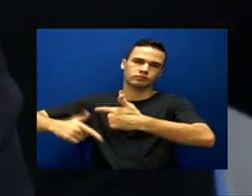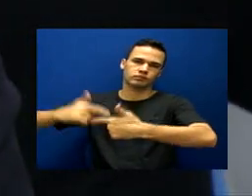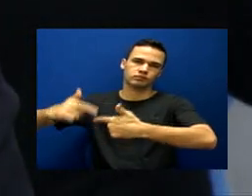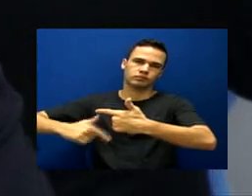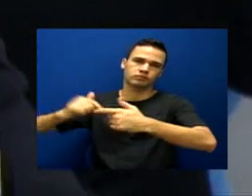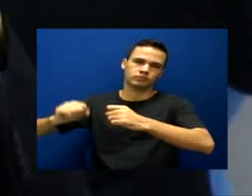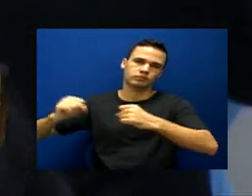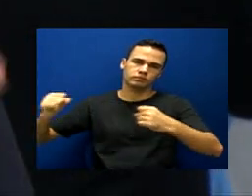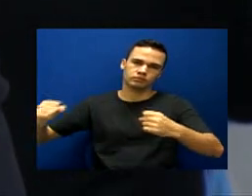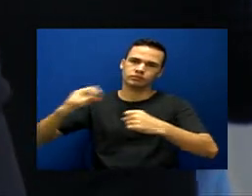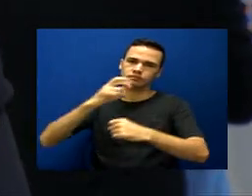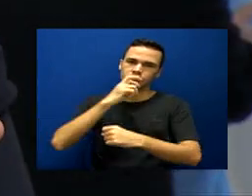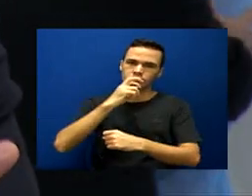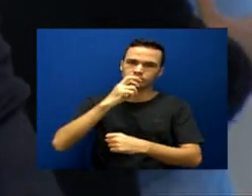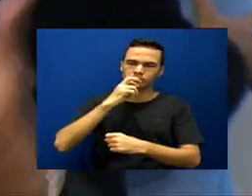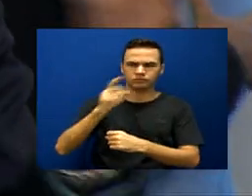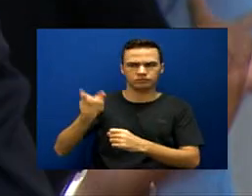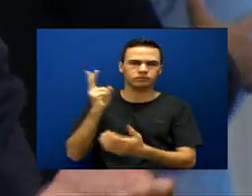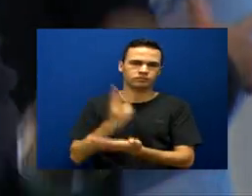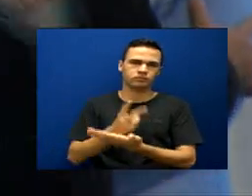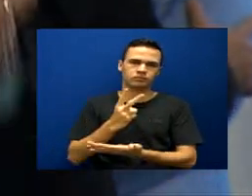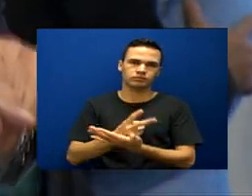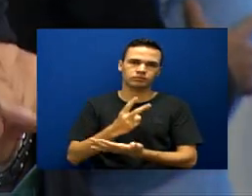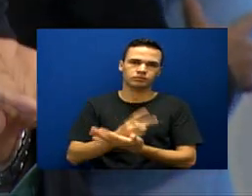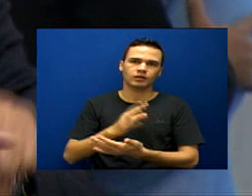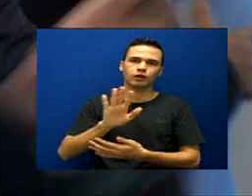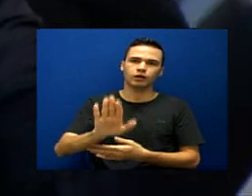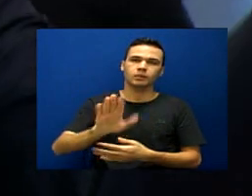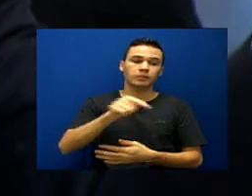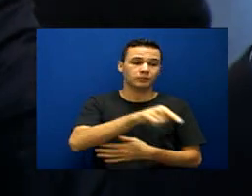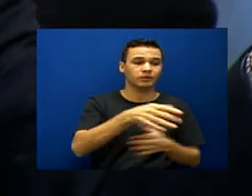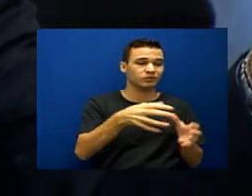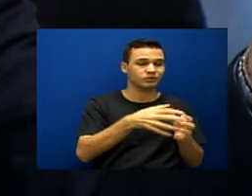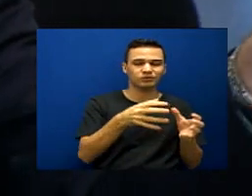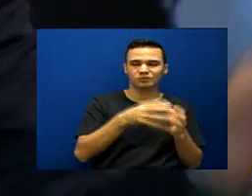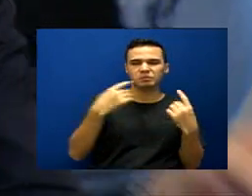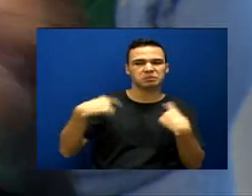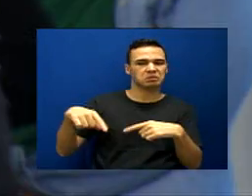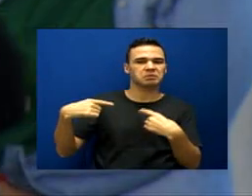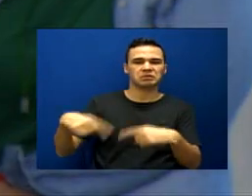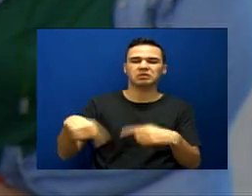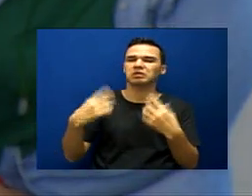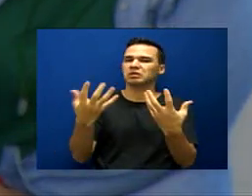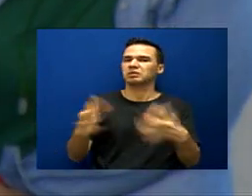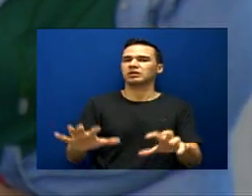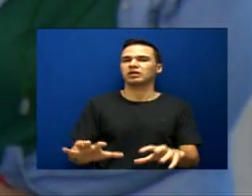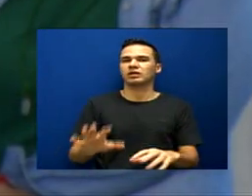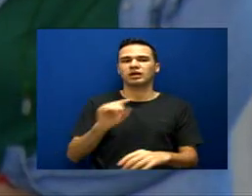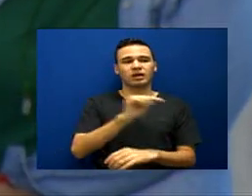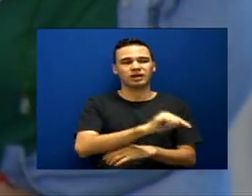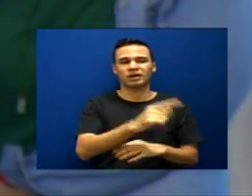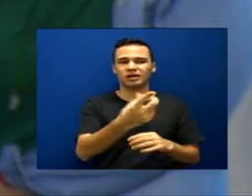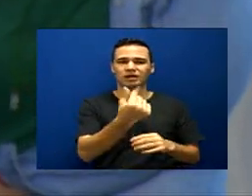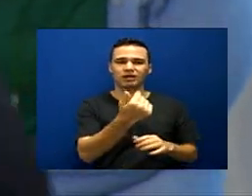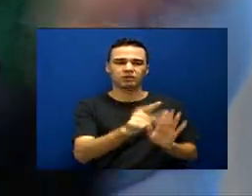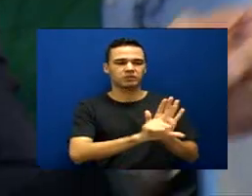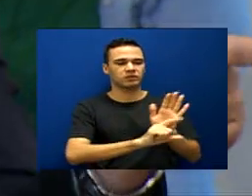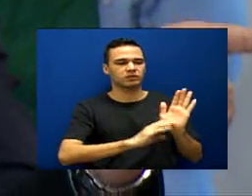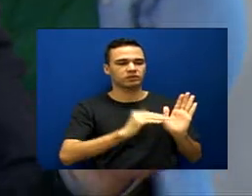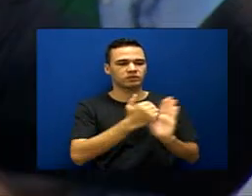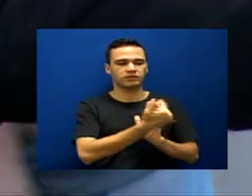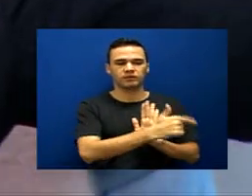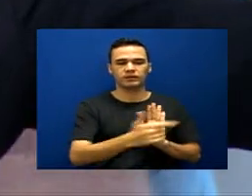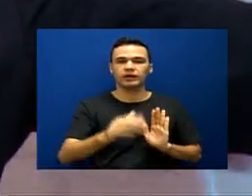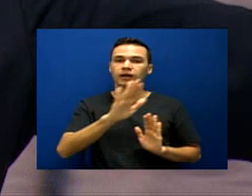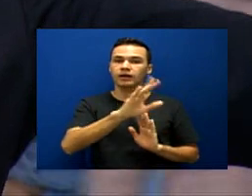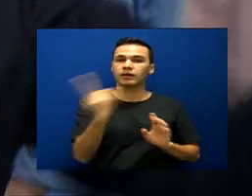melhor para Sorocaba e vão continuar fazendo. Só que um grupo de pessoas luta contra. Quando ele fala, não tem emenda. Quando a emenda